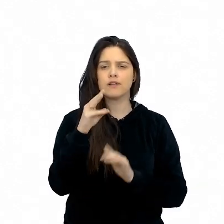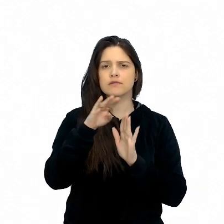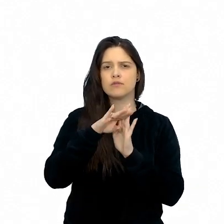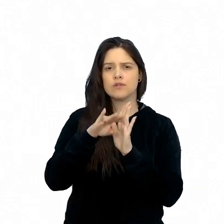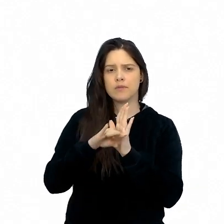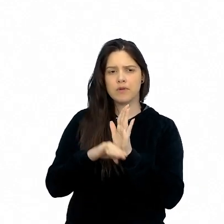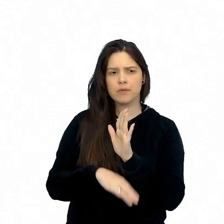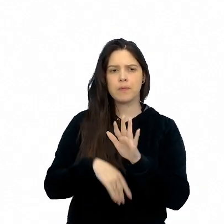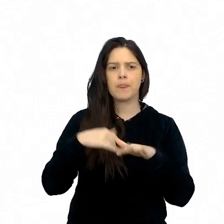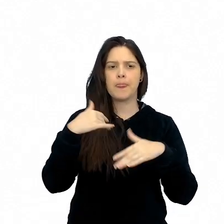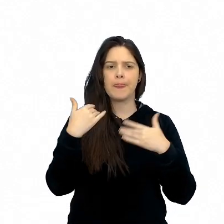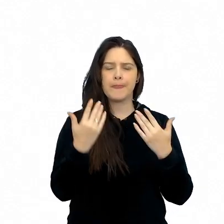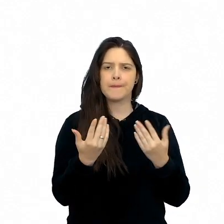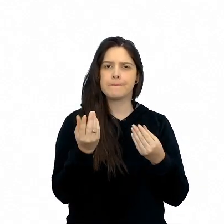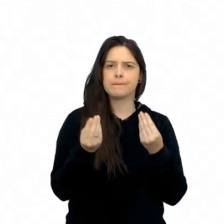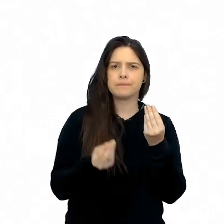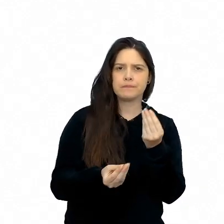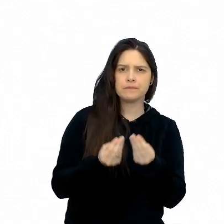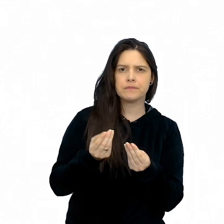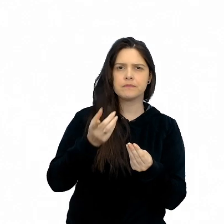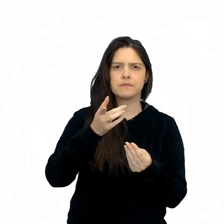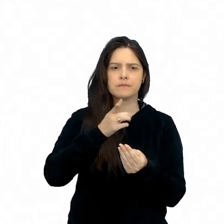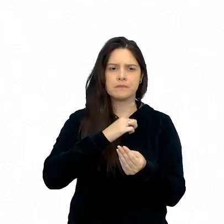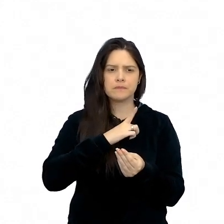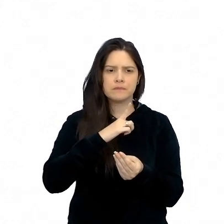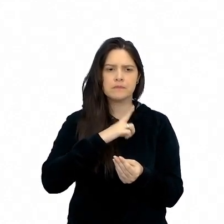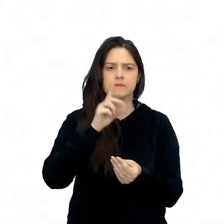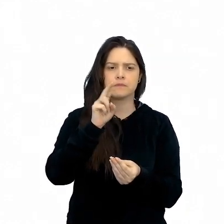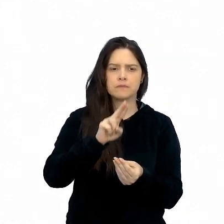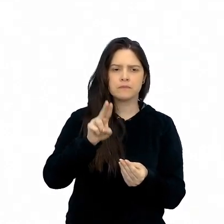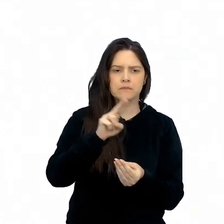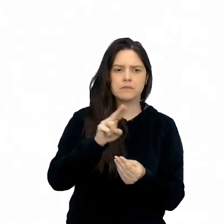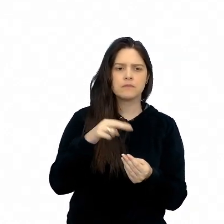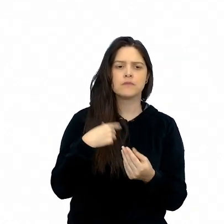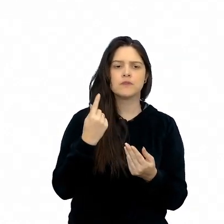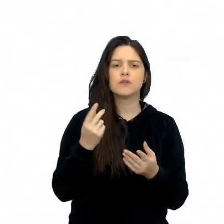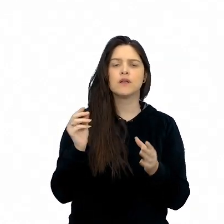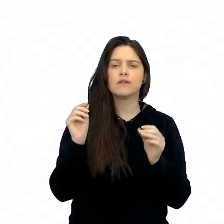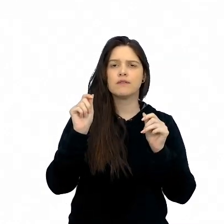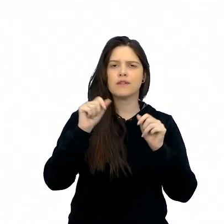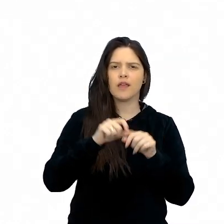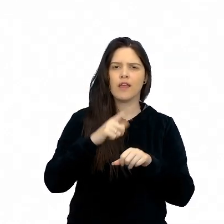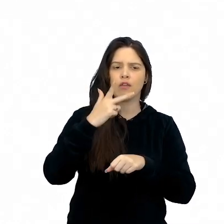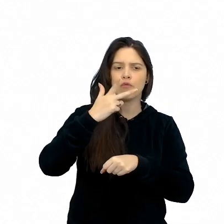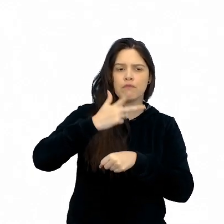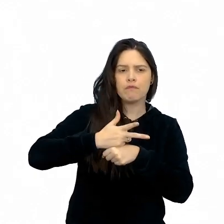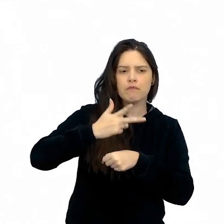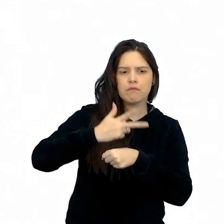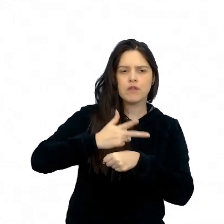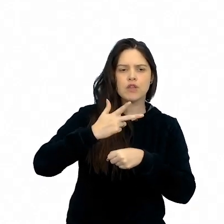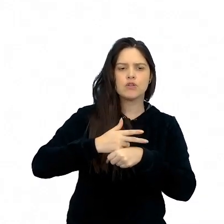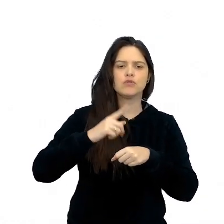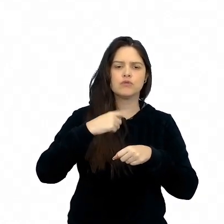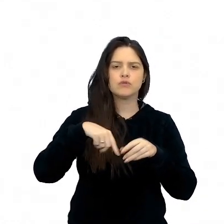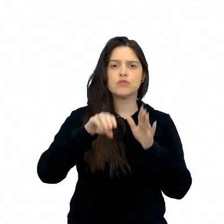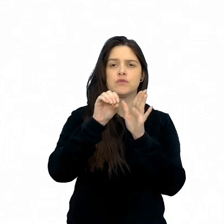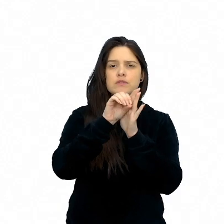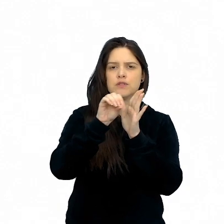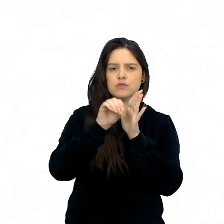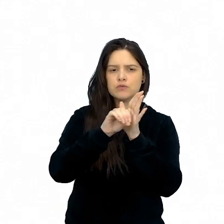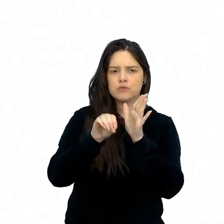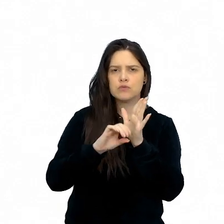temos. Bom, então, como que a gente vai fazer um tutorialzinho aí para nós encontrarmos? Então, nós temos os vídeos, né? Basta você entrar lá no nosso centro de